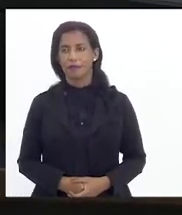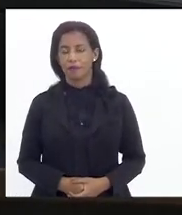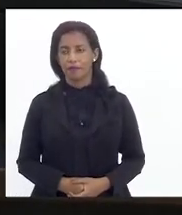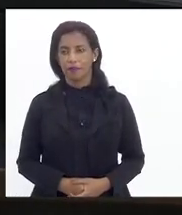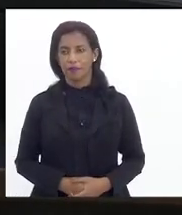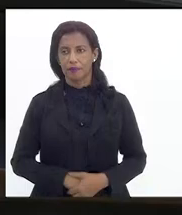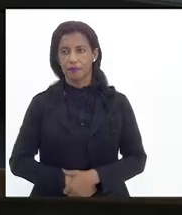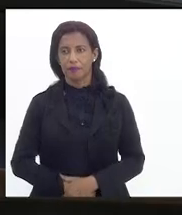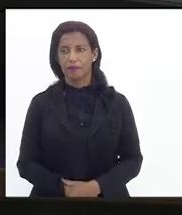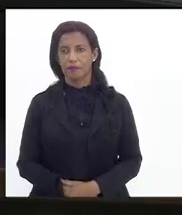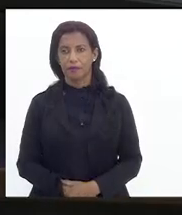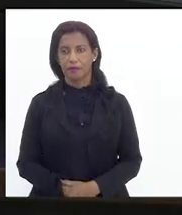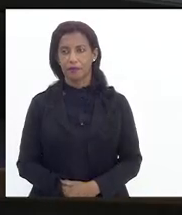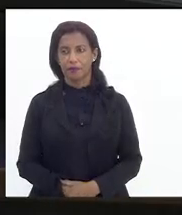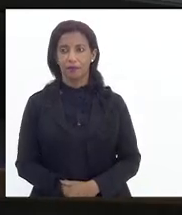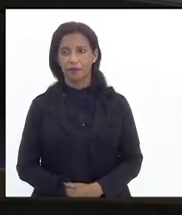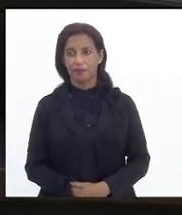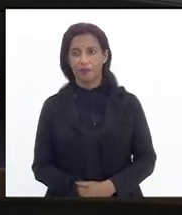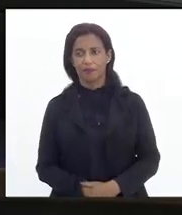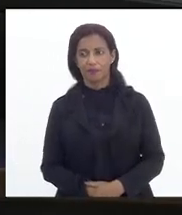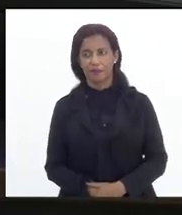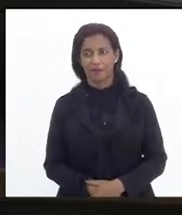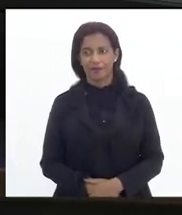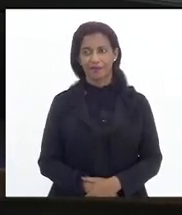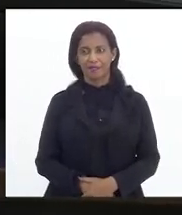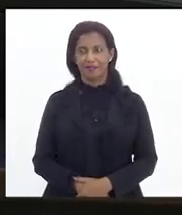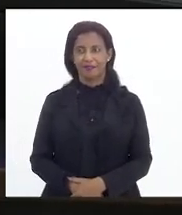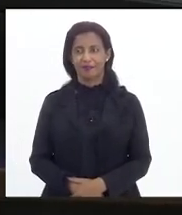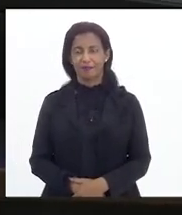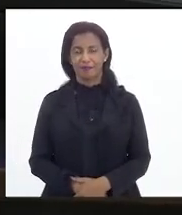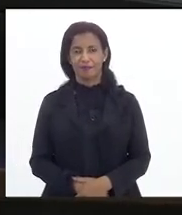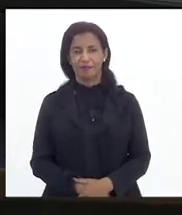a mãe dela deixou uma vez mais tava ótimo